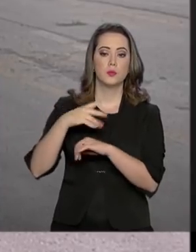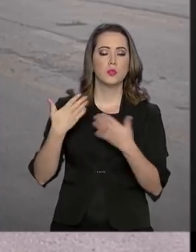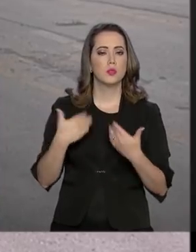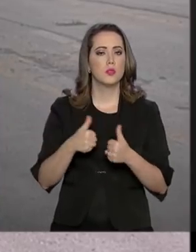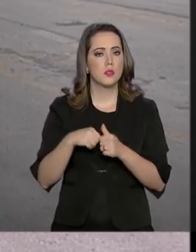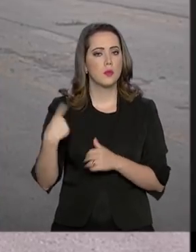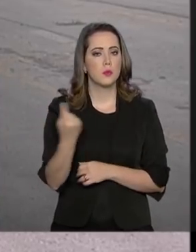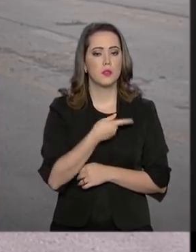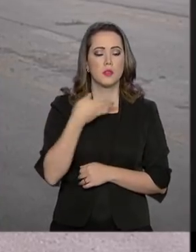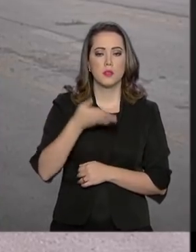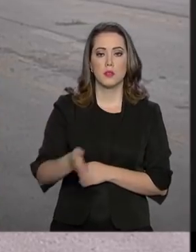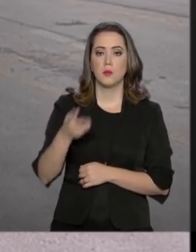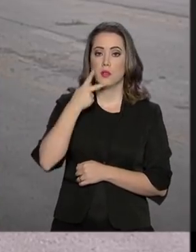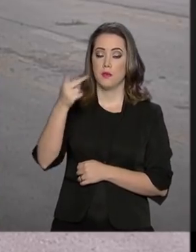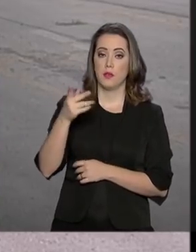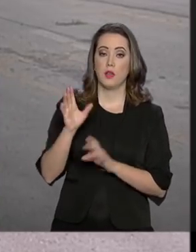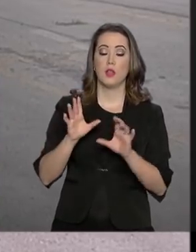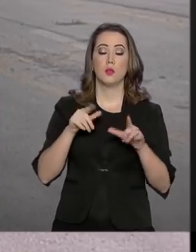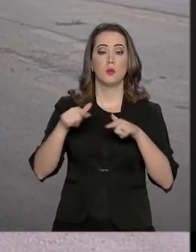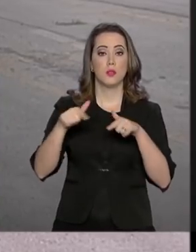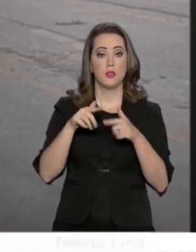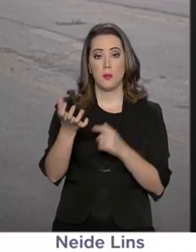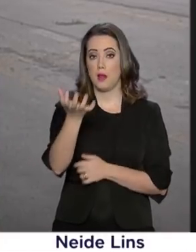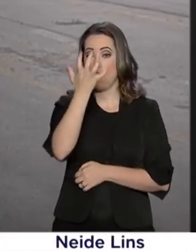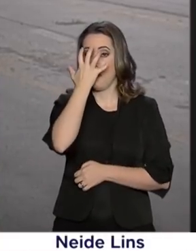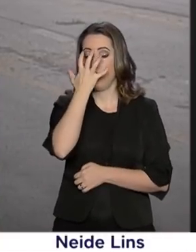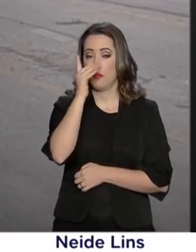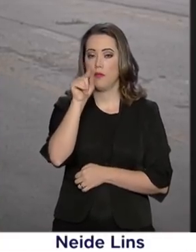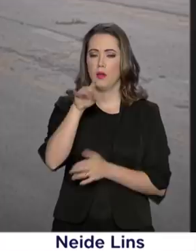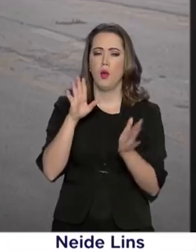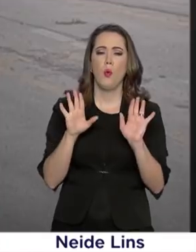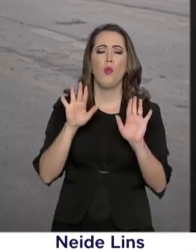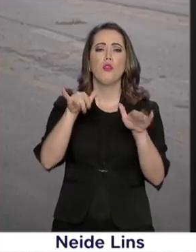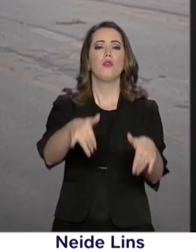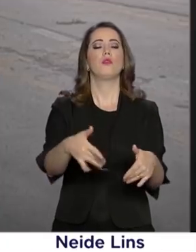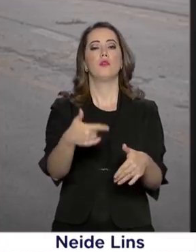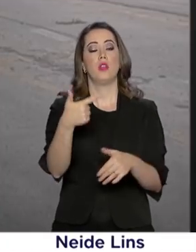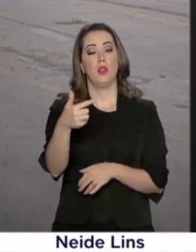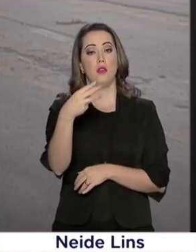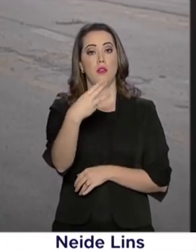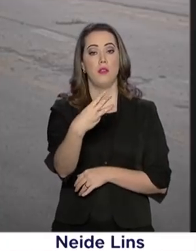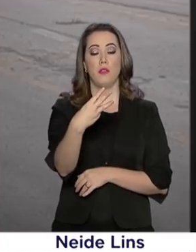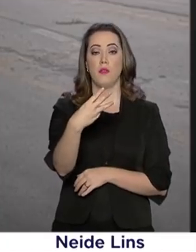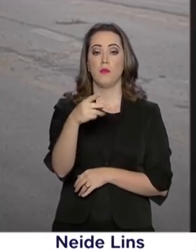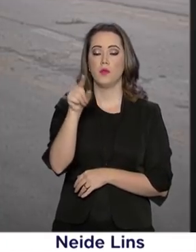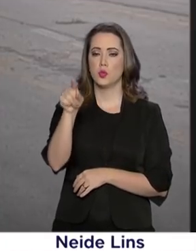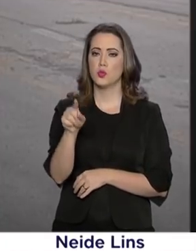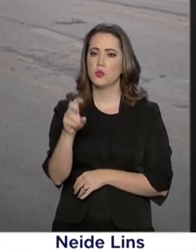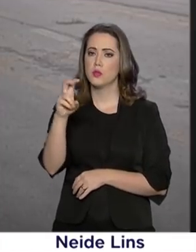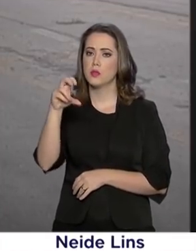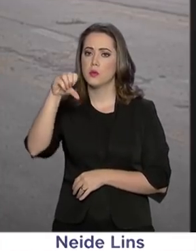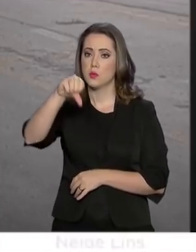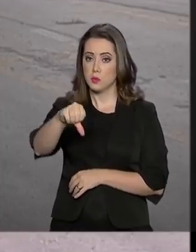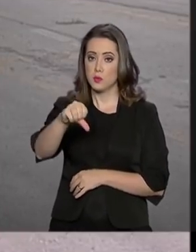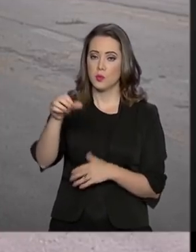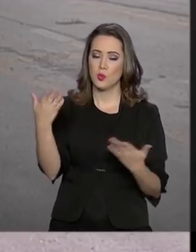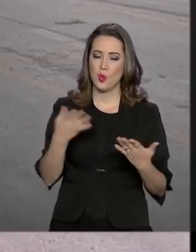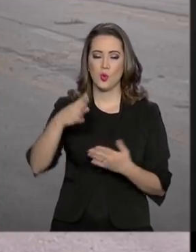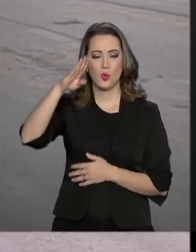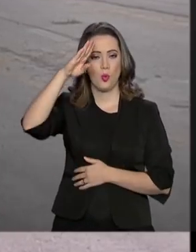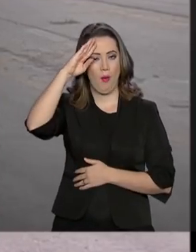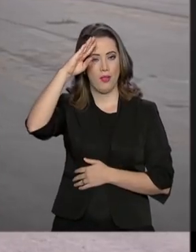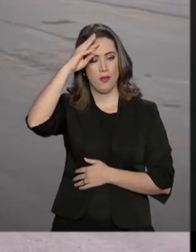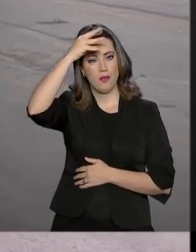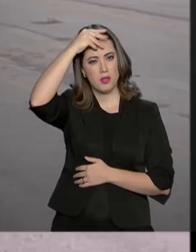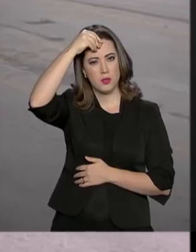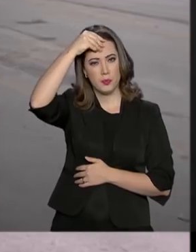para falar da Operação Carnaval, que se encerra às 23 horas e 59 minutos desta quarta-feira de cinza. Sobre o assunto, nós